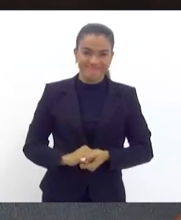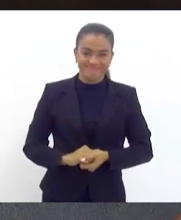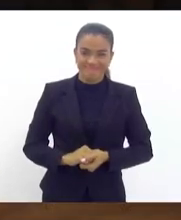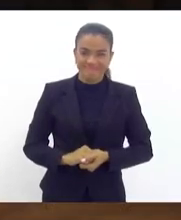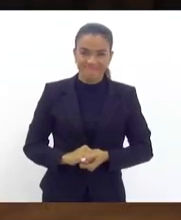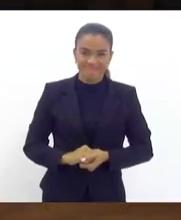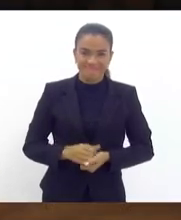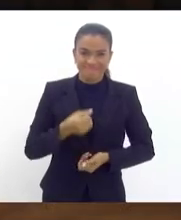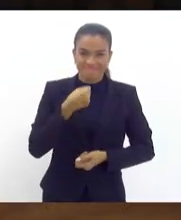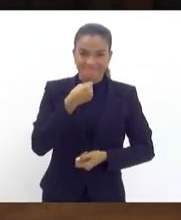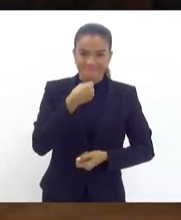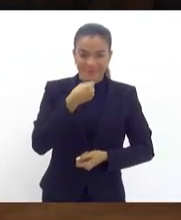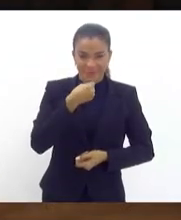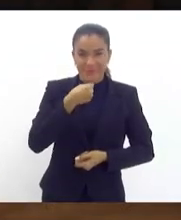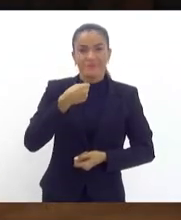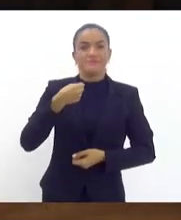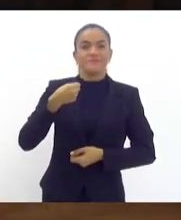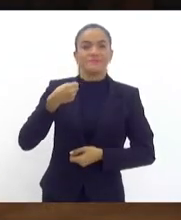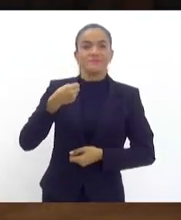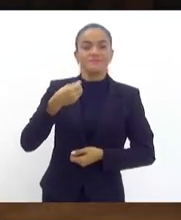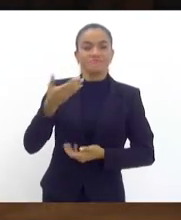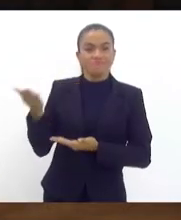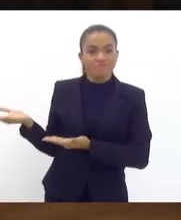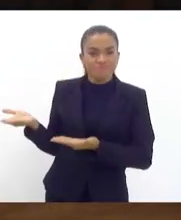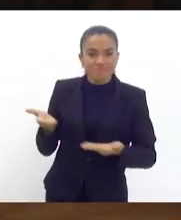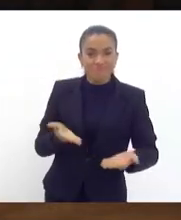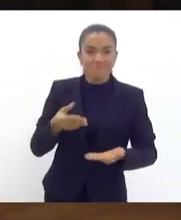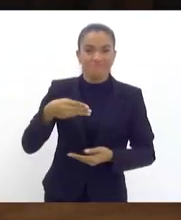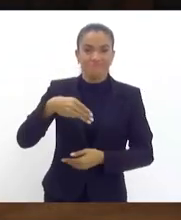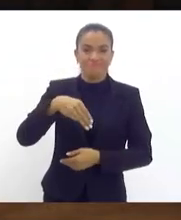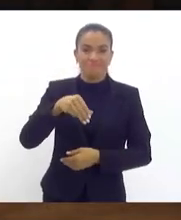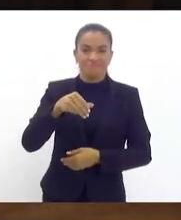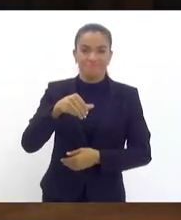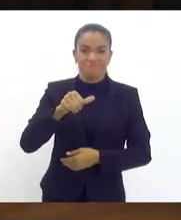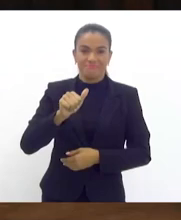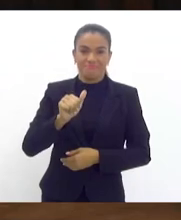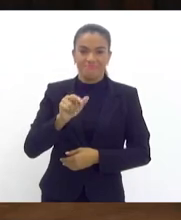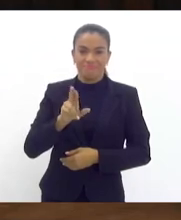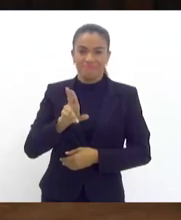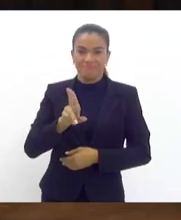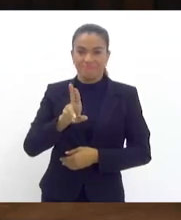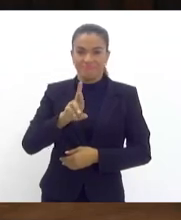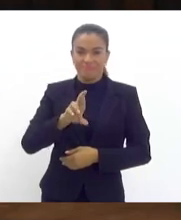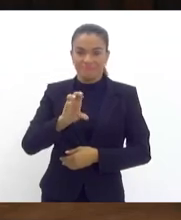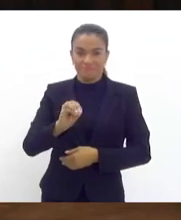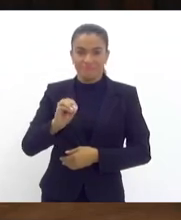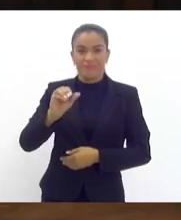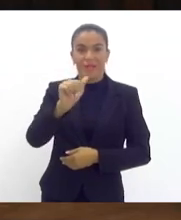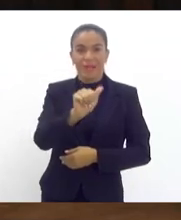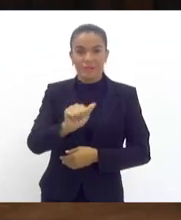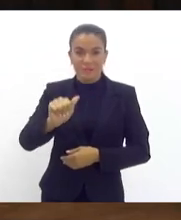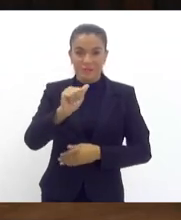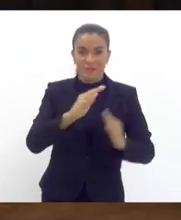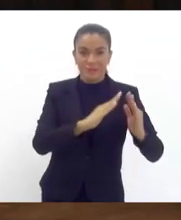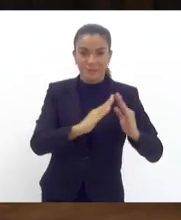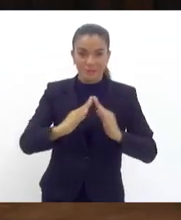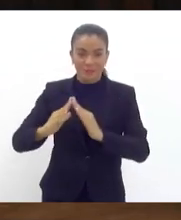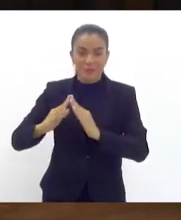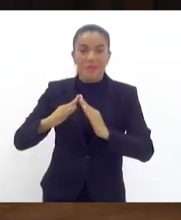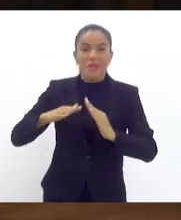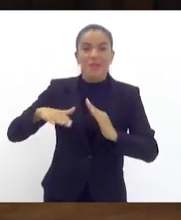passa a palavra então para o senhor Mauro Sérgio Rangel da associação de moradores e amigos da Praça da